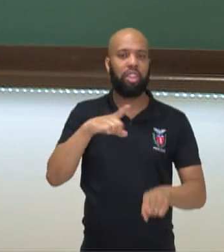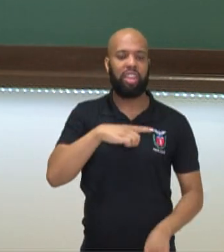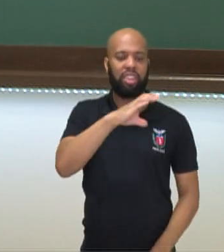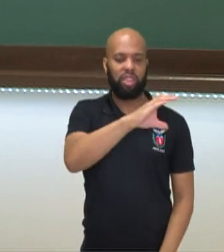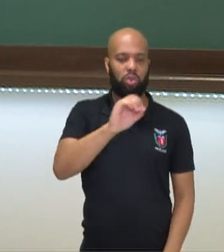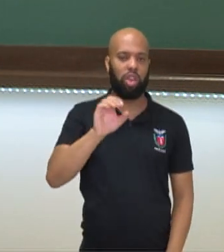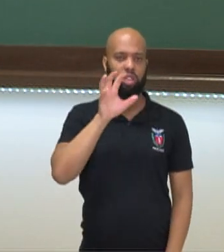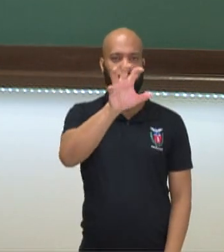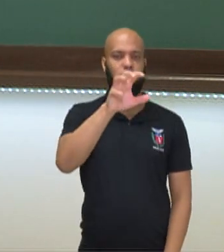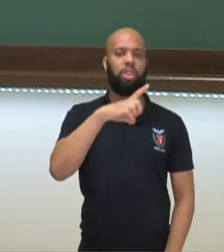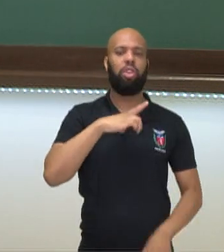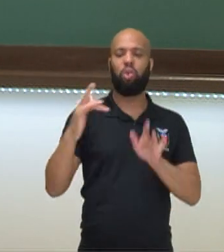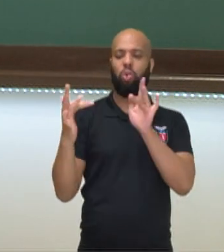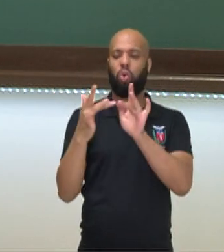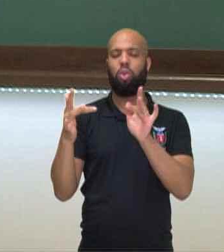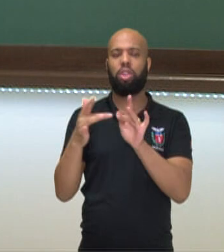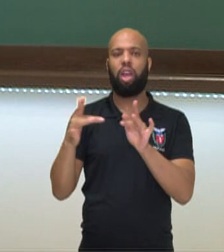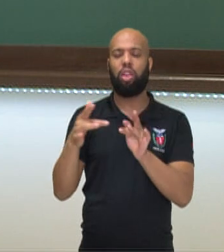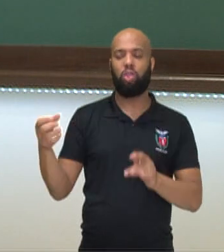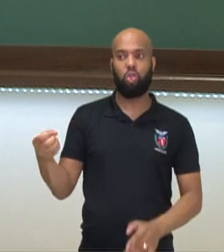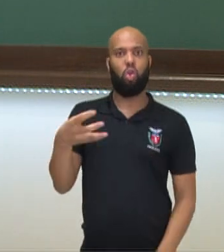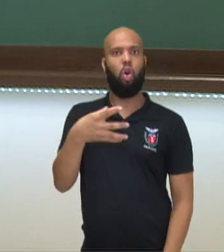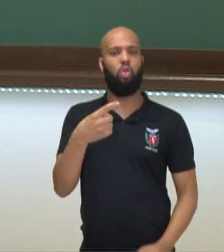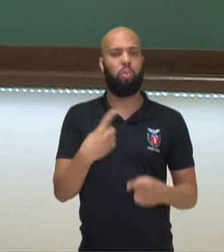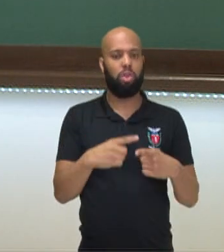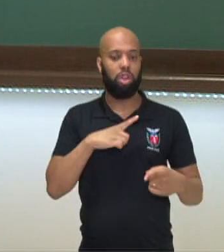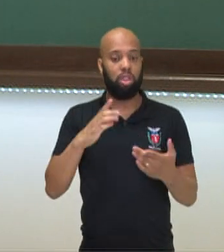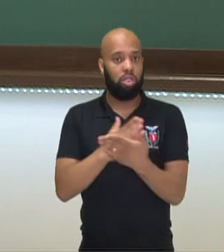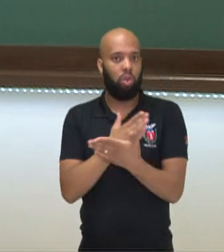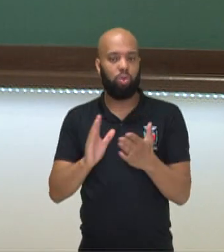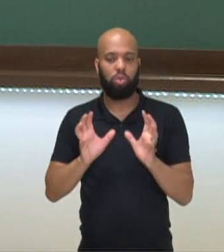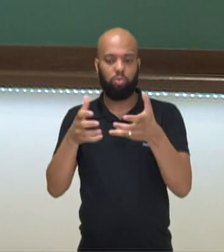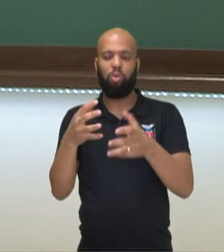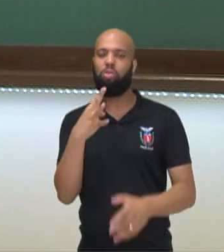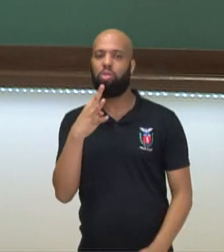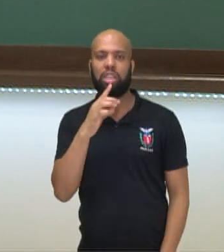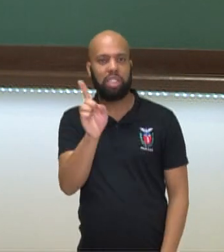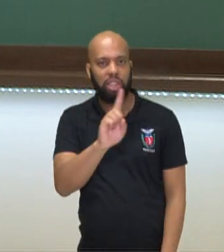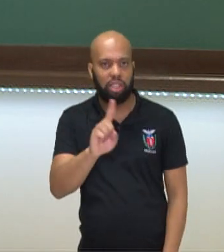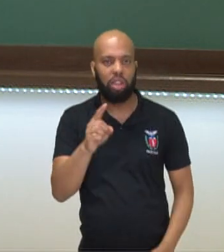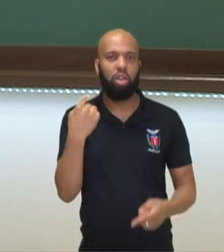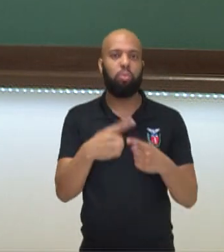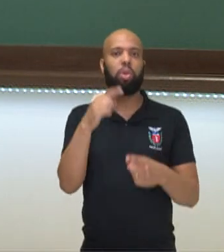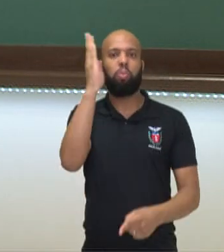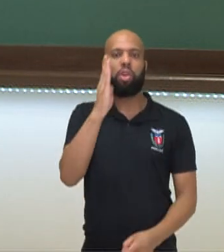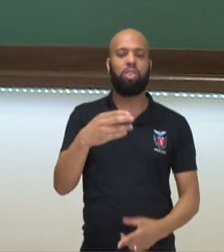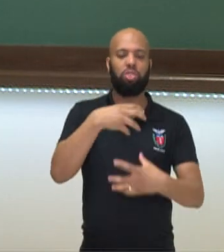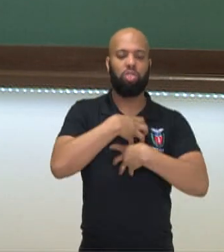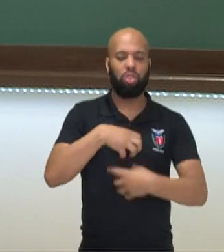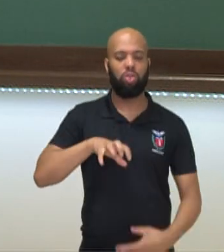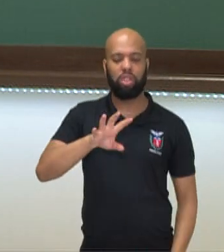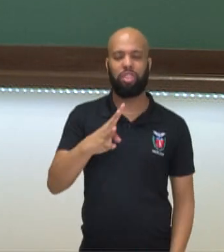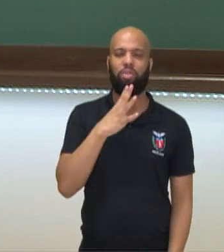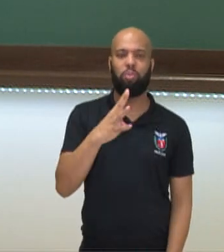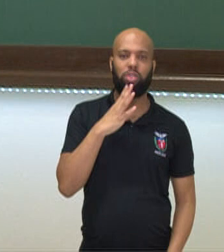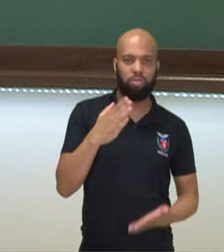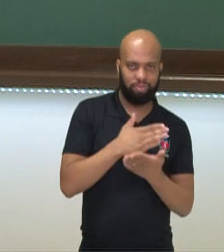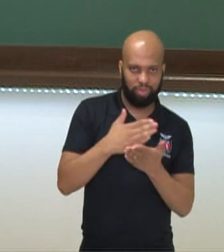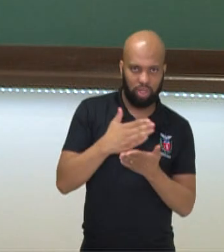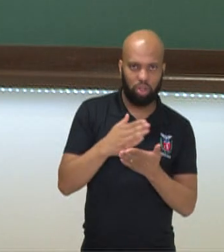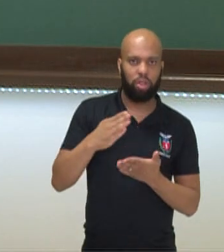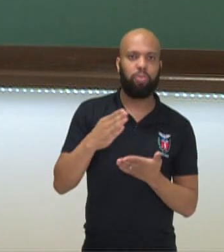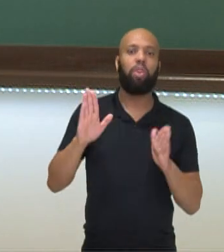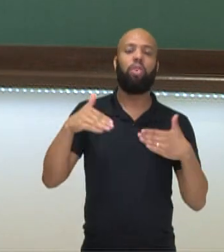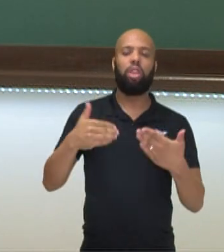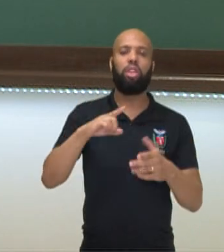centro-oeste, contatos muitas vezes inéditos com esses povos. Então, fazendo com que o Brasil conhecesse esses povos indígenas.